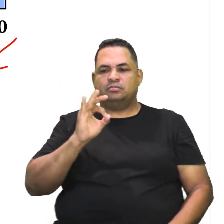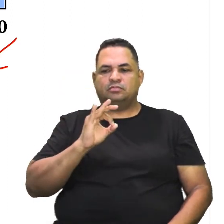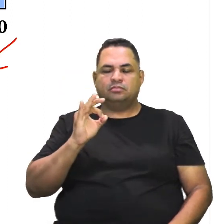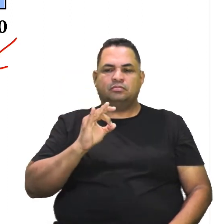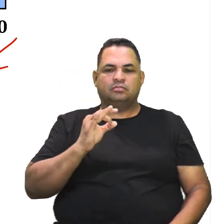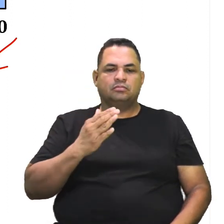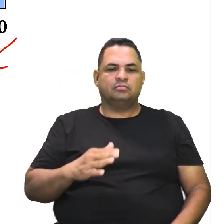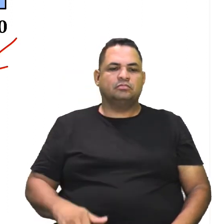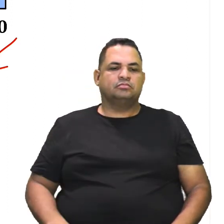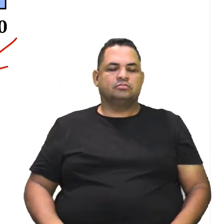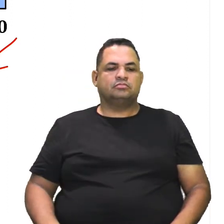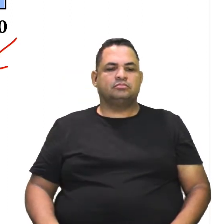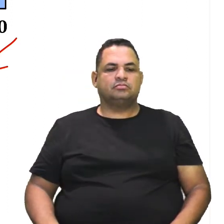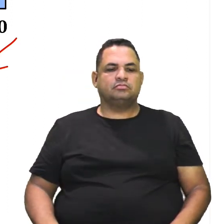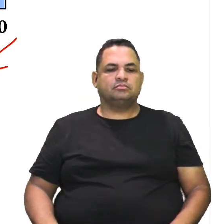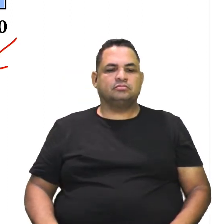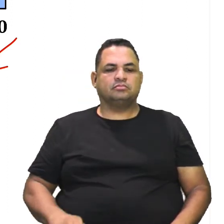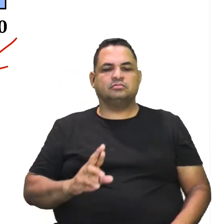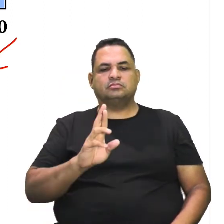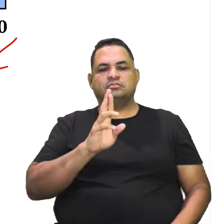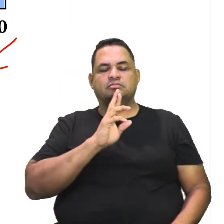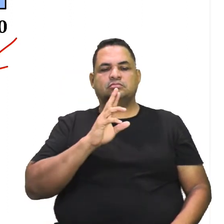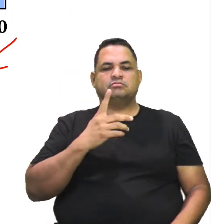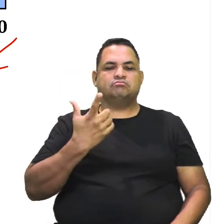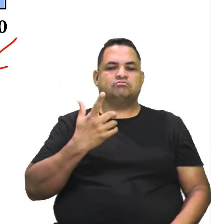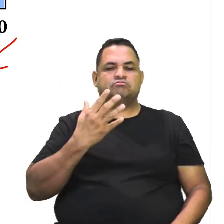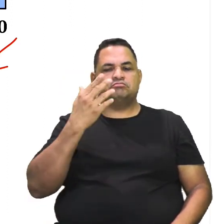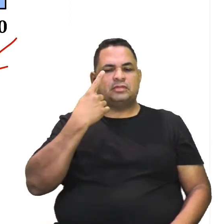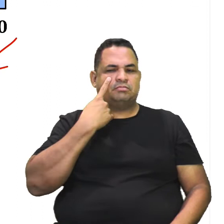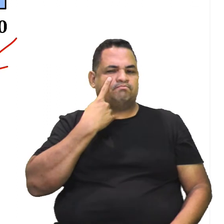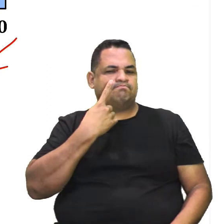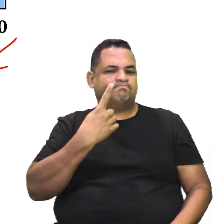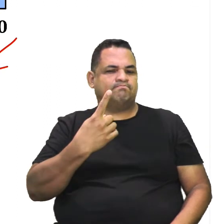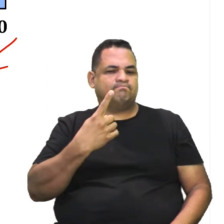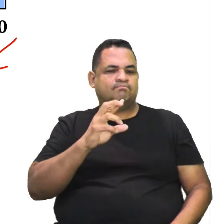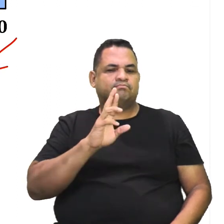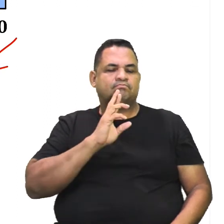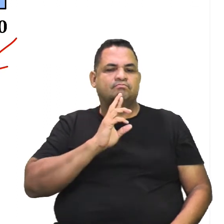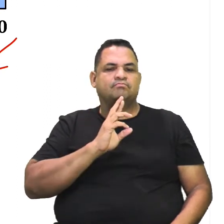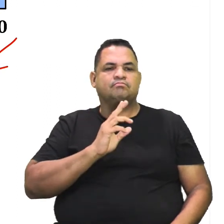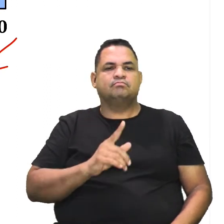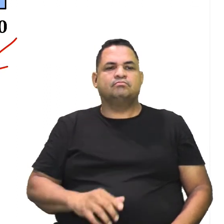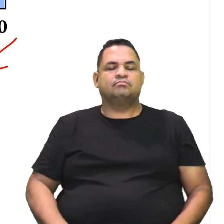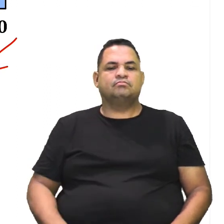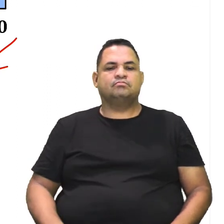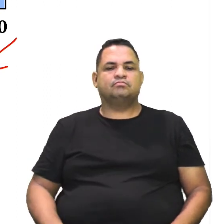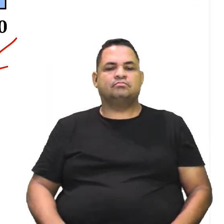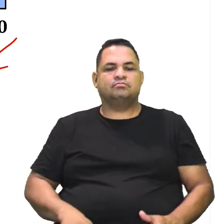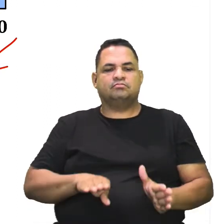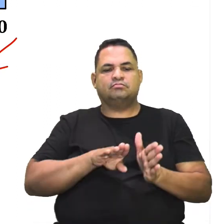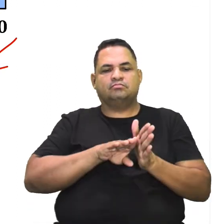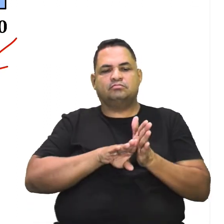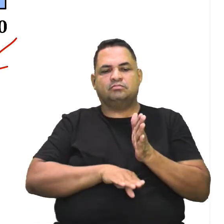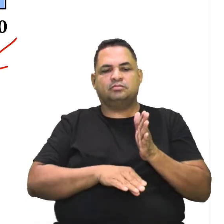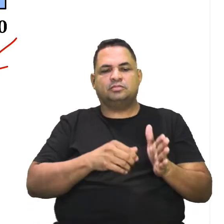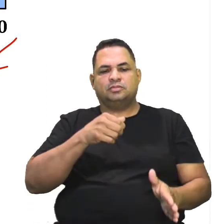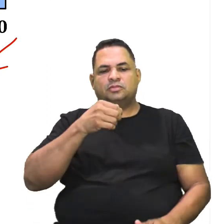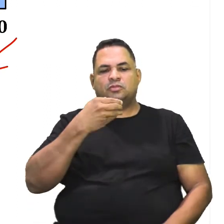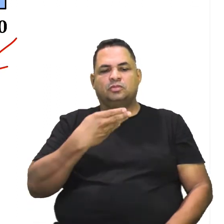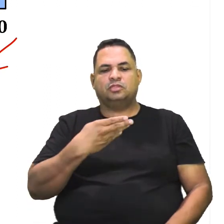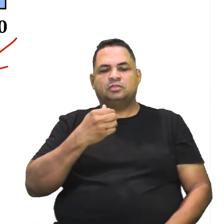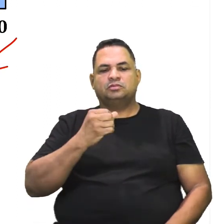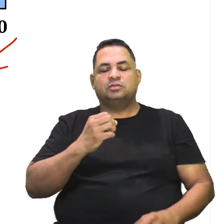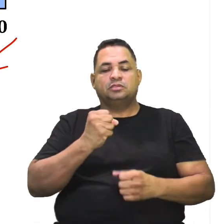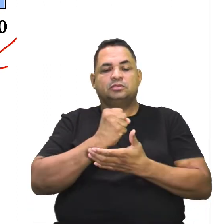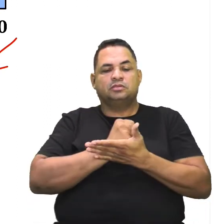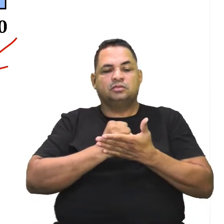e como isso nos dá de resultado? Assim, eles não estão conseguindo visualizar a resposta. Vamos ver. Então vai diminuir 46% do